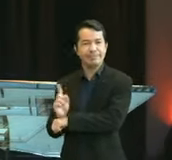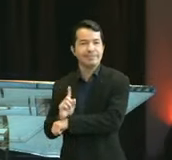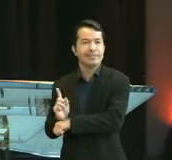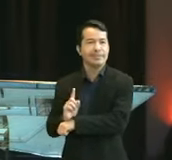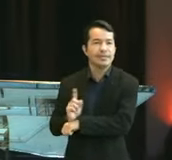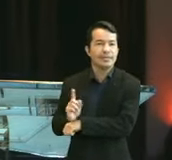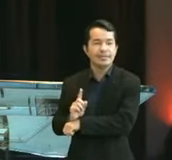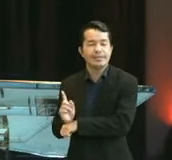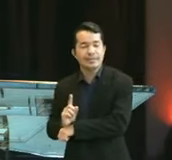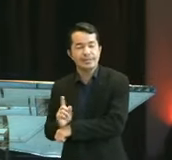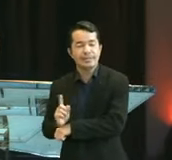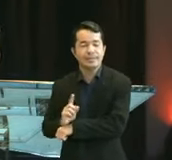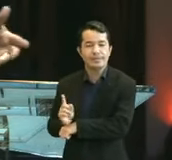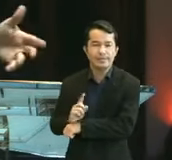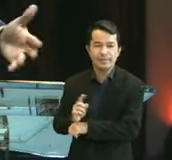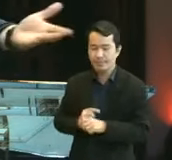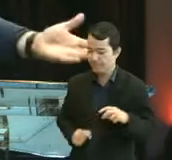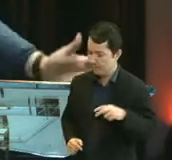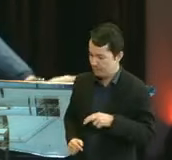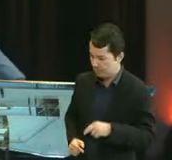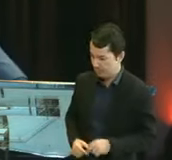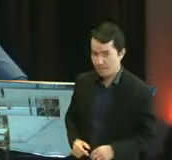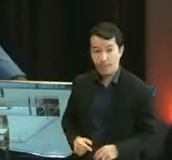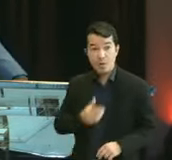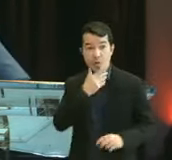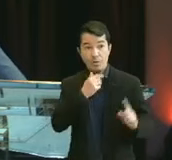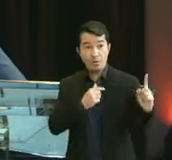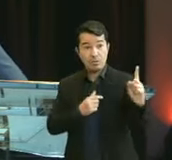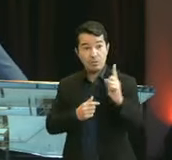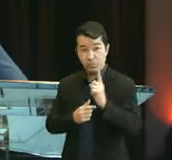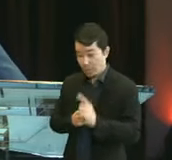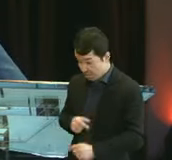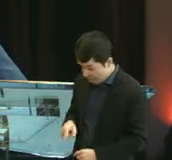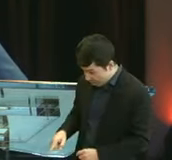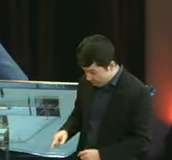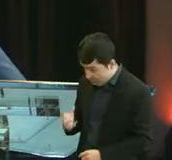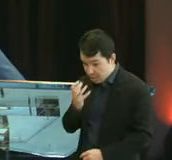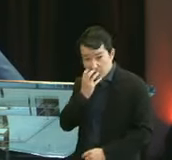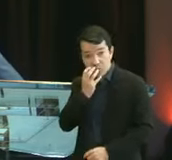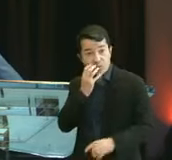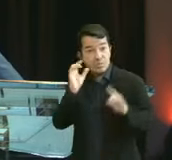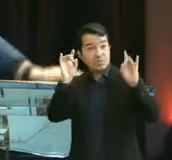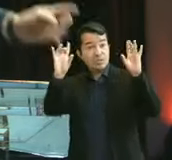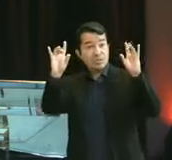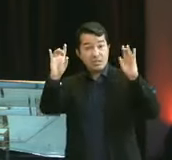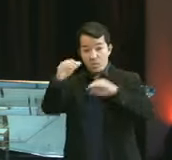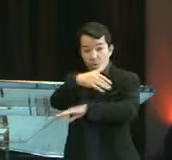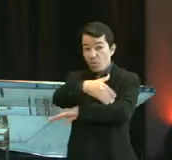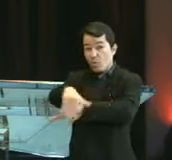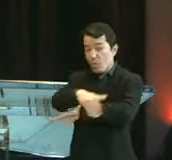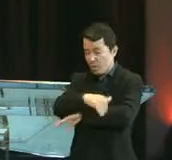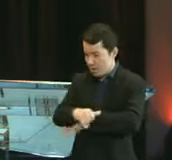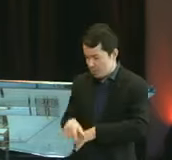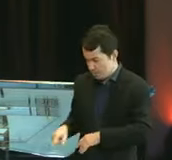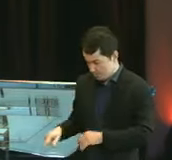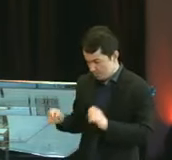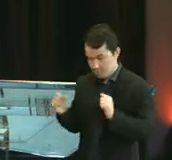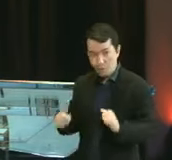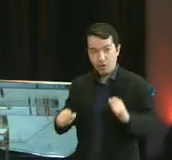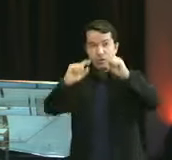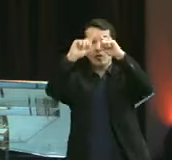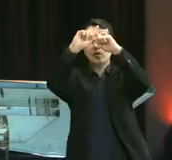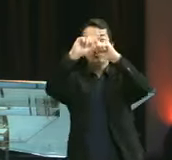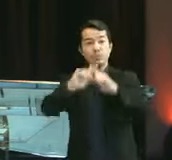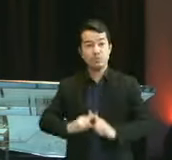Um espanhol encontra o cachorro, vê e fala, esse cachorro é especial. Ele está na rua, convida para uma competição.